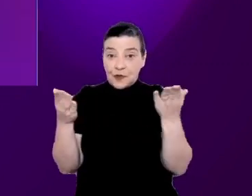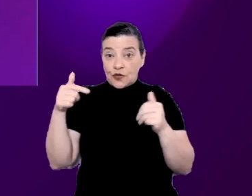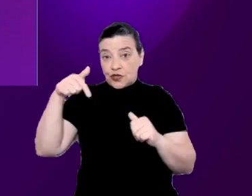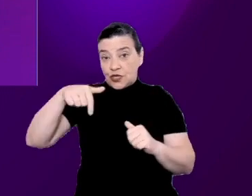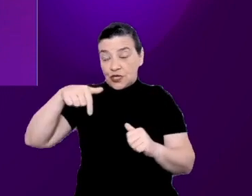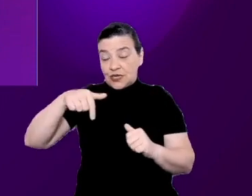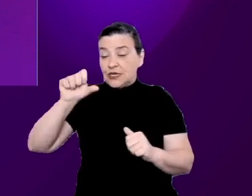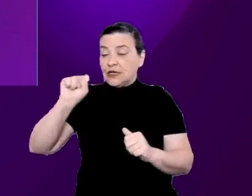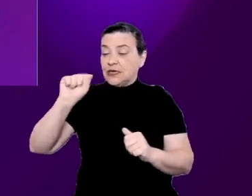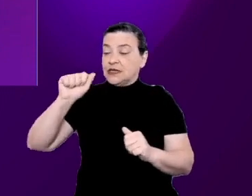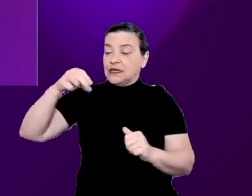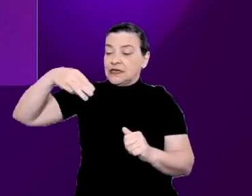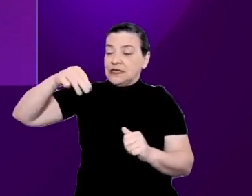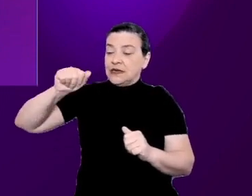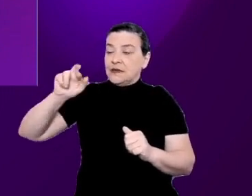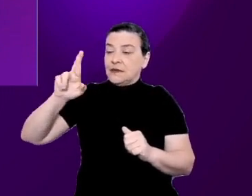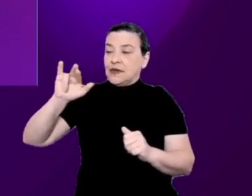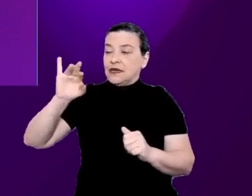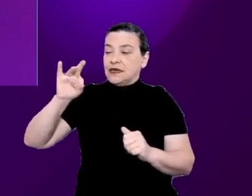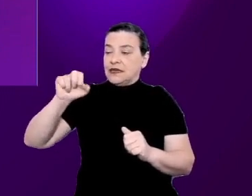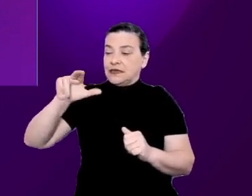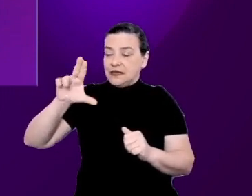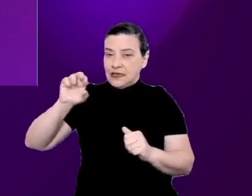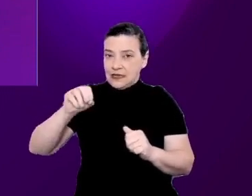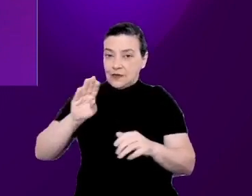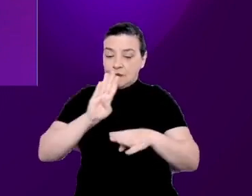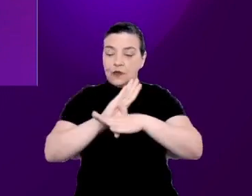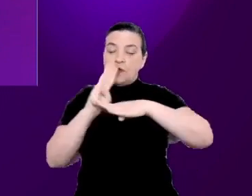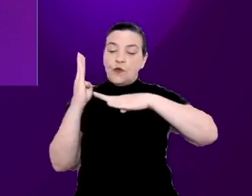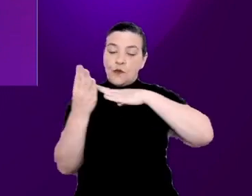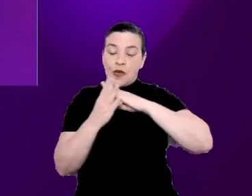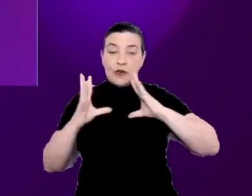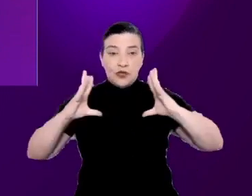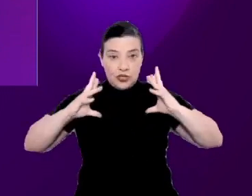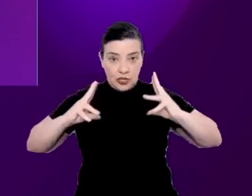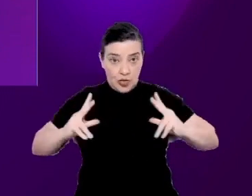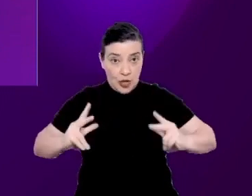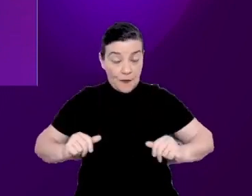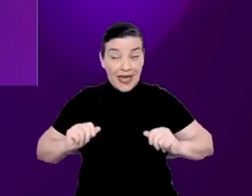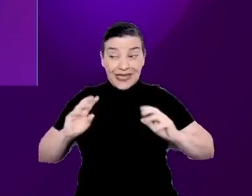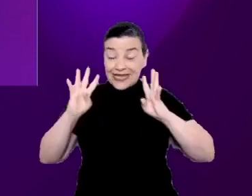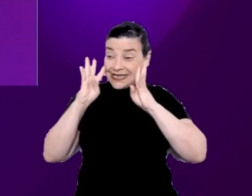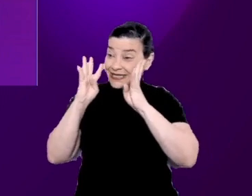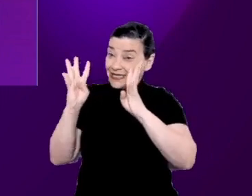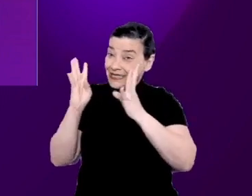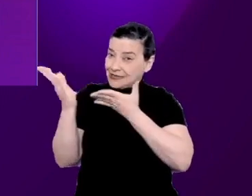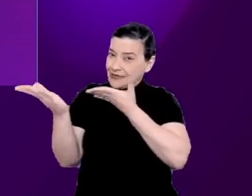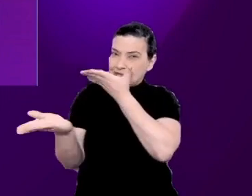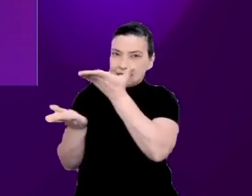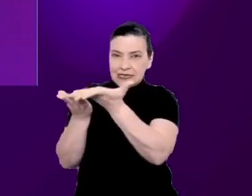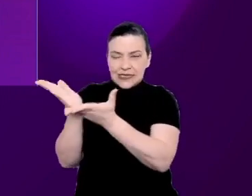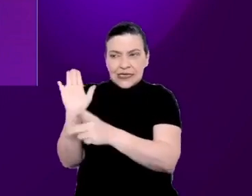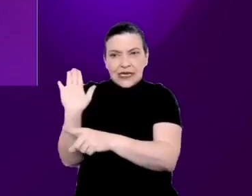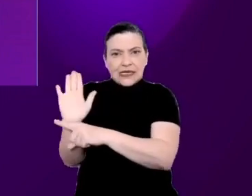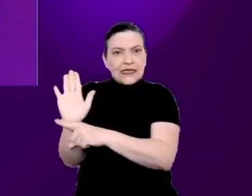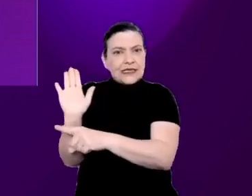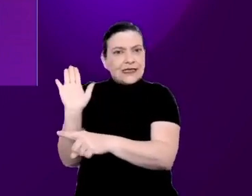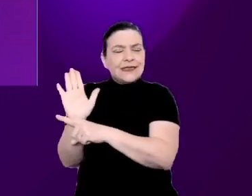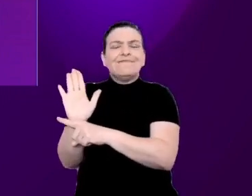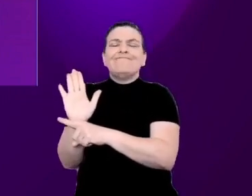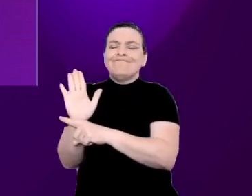Samaritano Higienópolis, e a integração do cuidado, a garantia de uma assistência não fragmentada, eu acho que é o